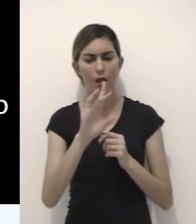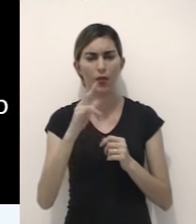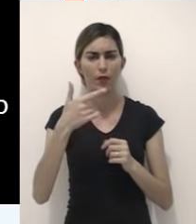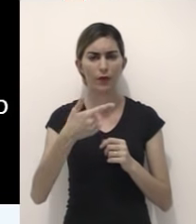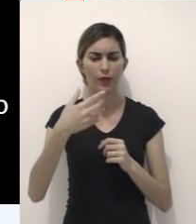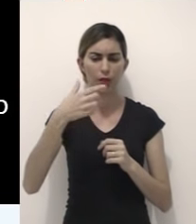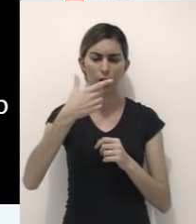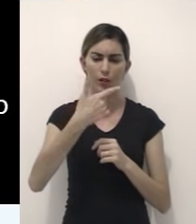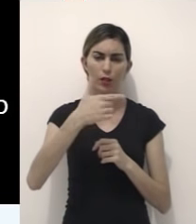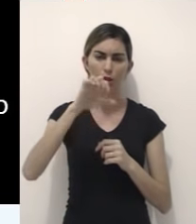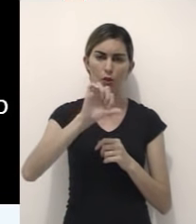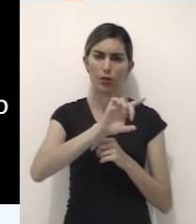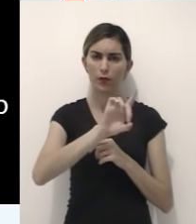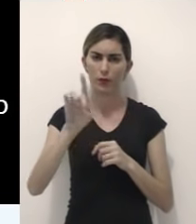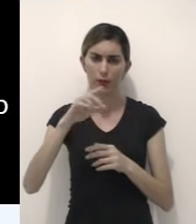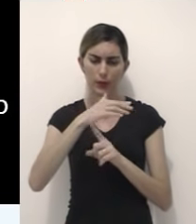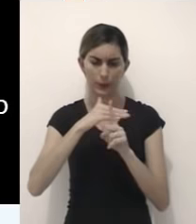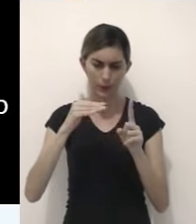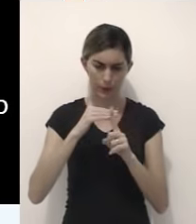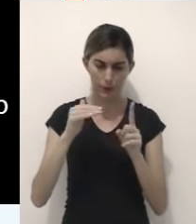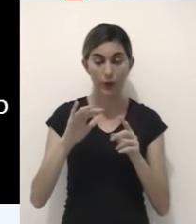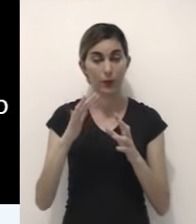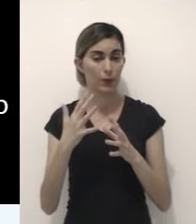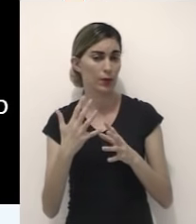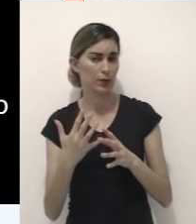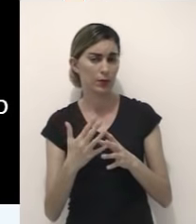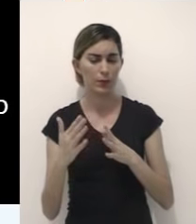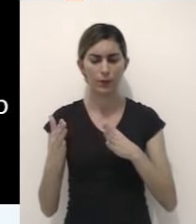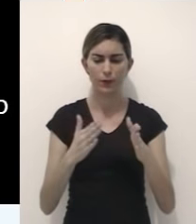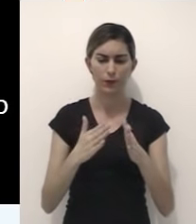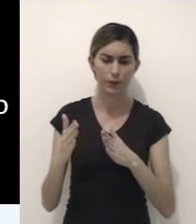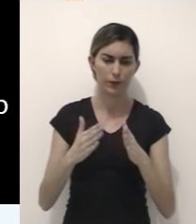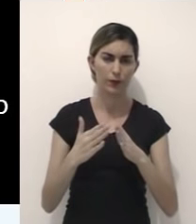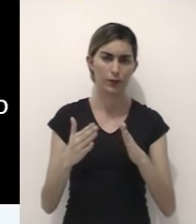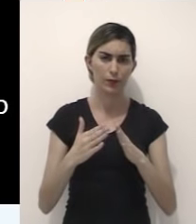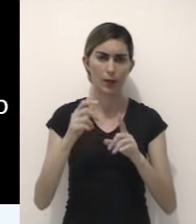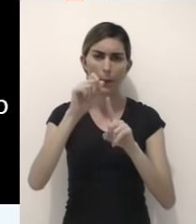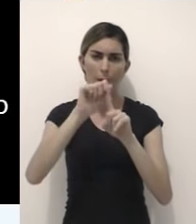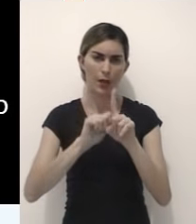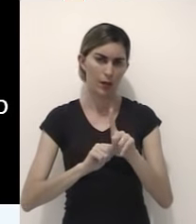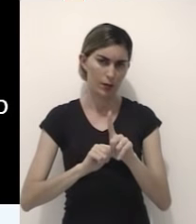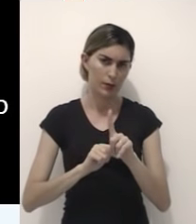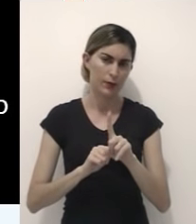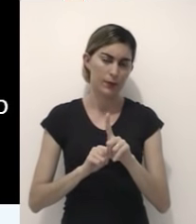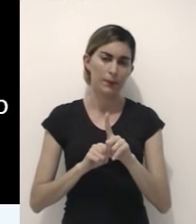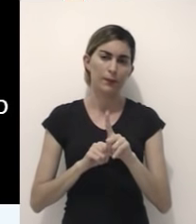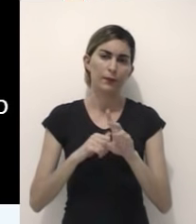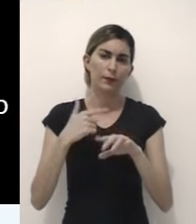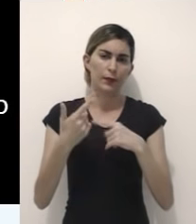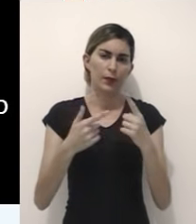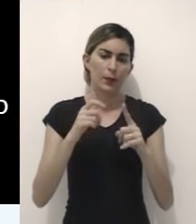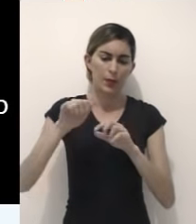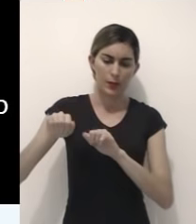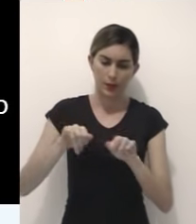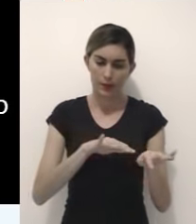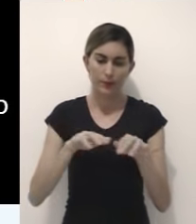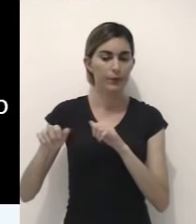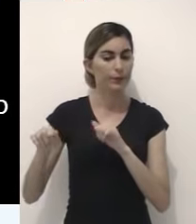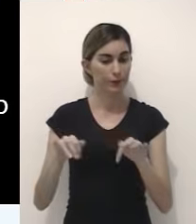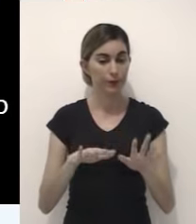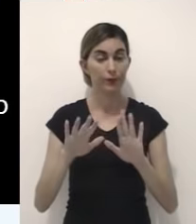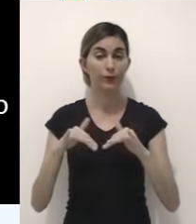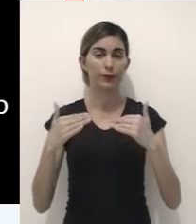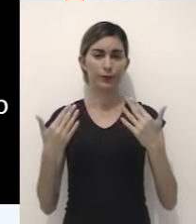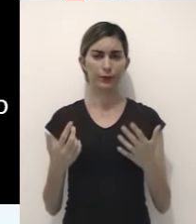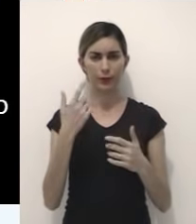a cada 29 dias e meio, definindo a duração do mês e a divisão das